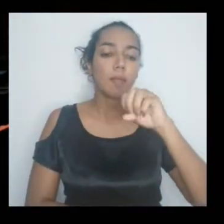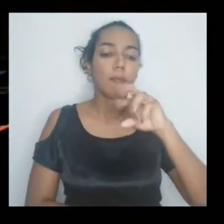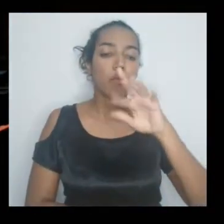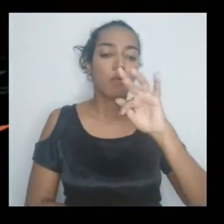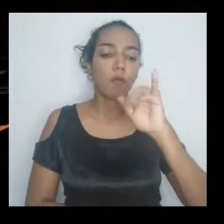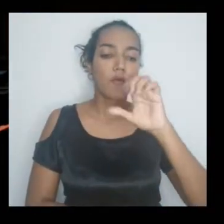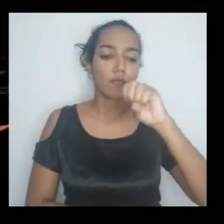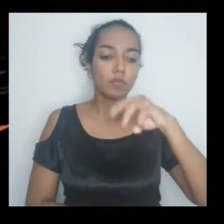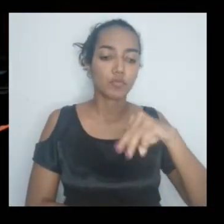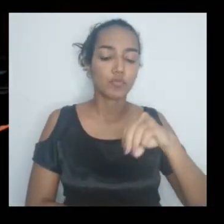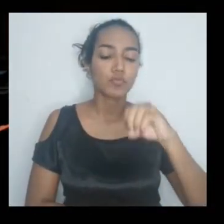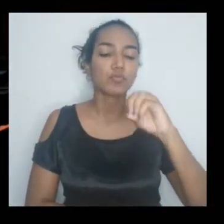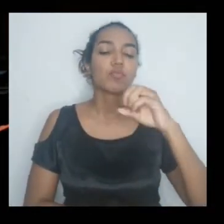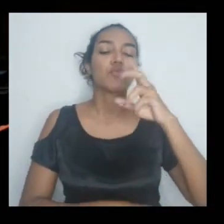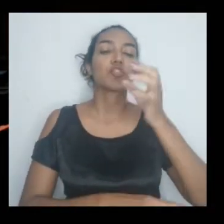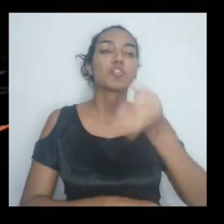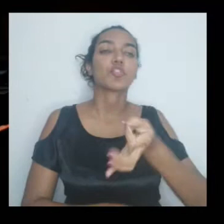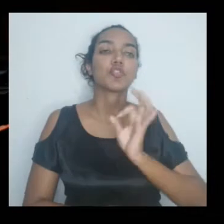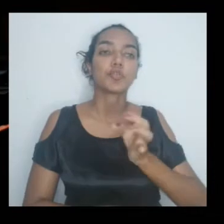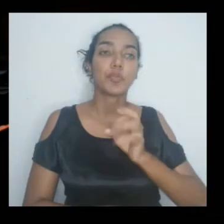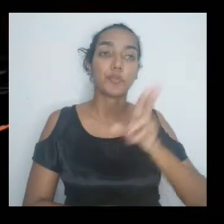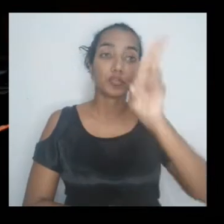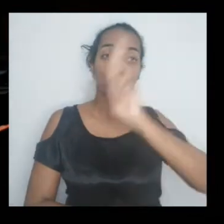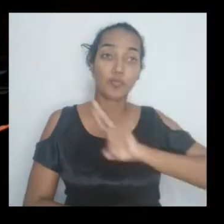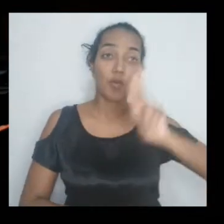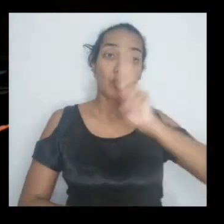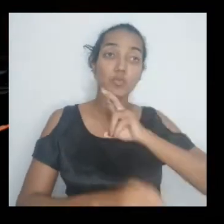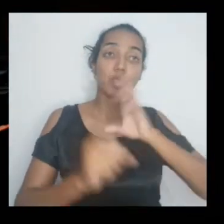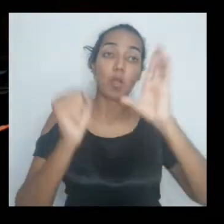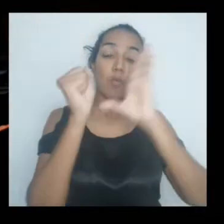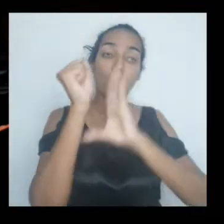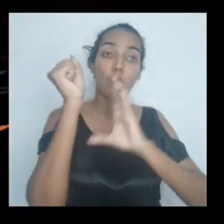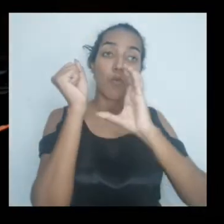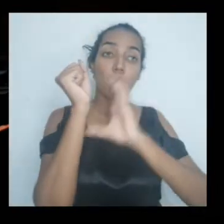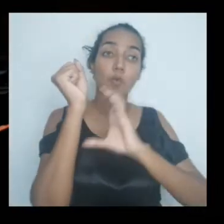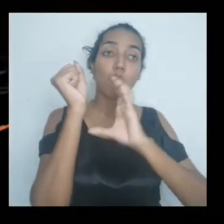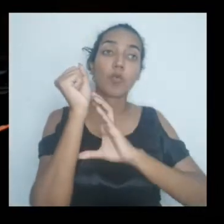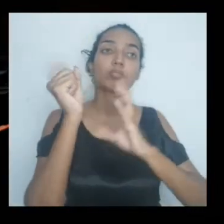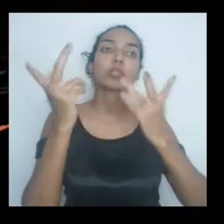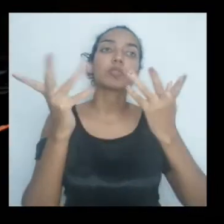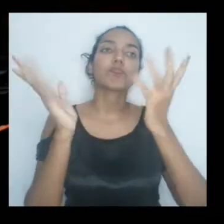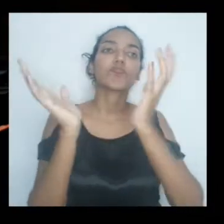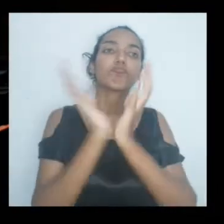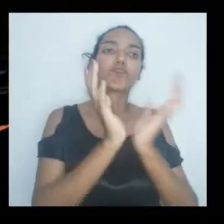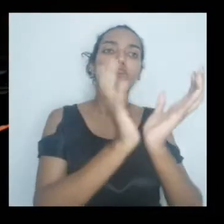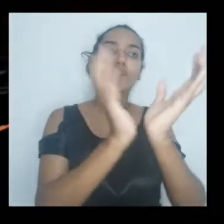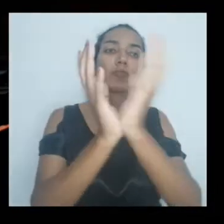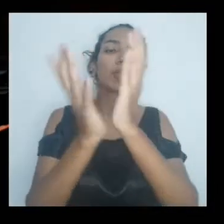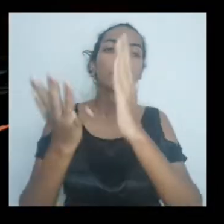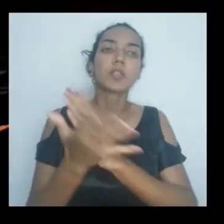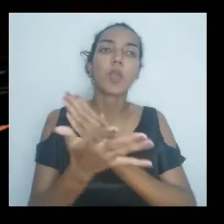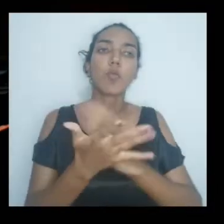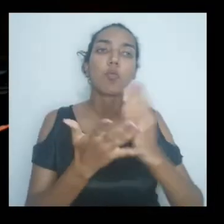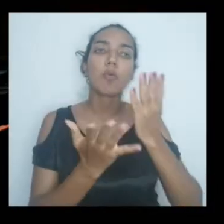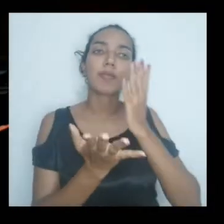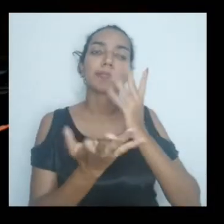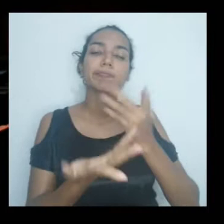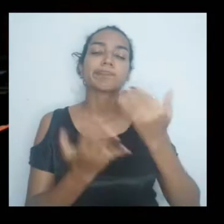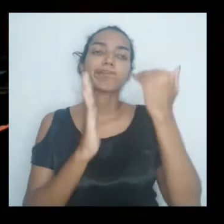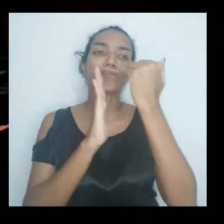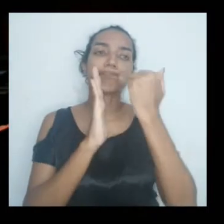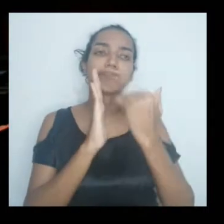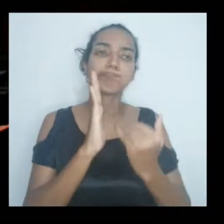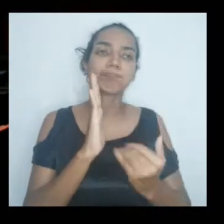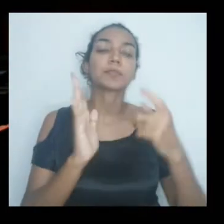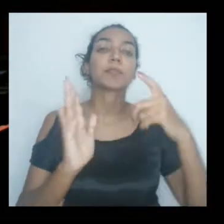utilizando o código diretamente de algumas classes, seguindo uma determinada hierarquia. A gente vai seguir um pequeno roteiro